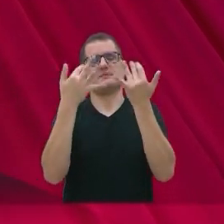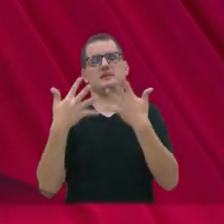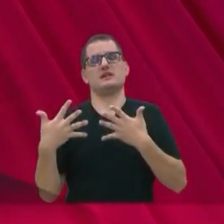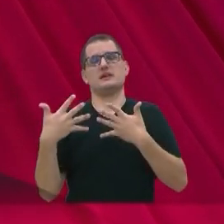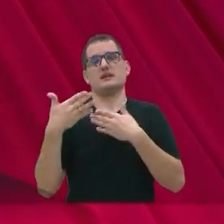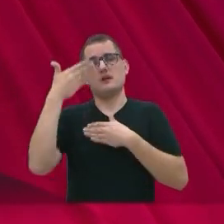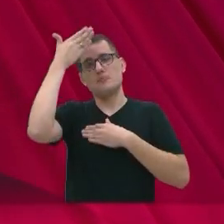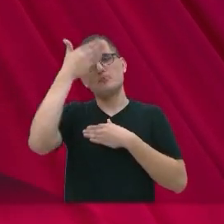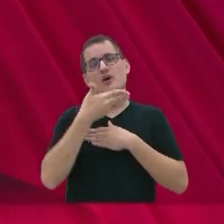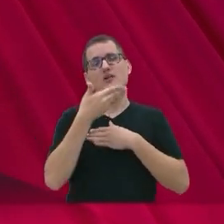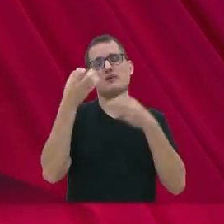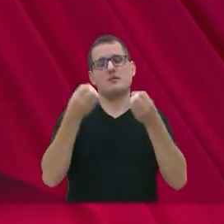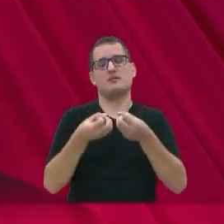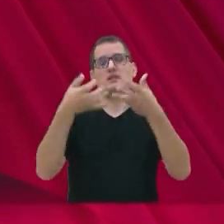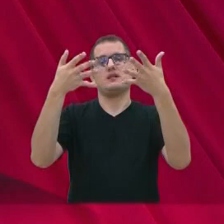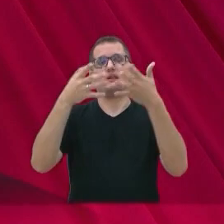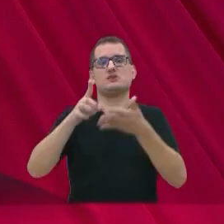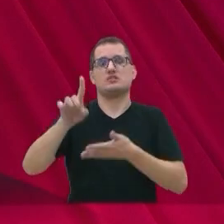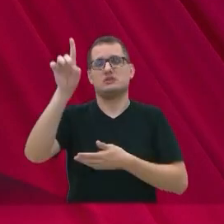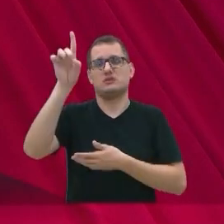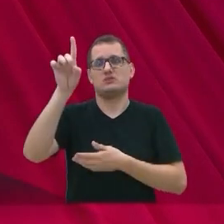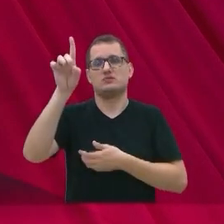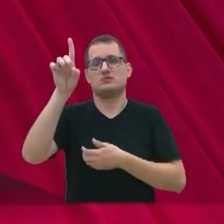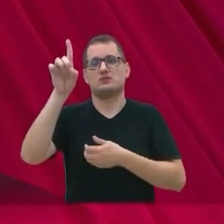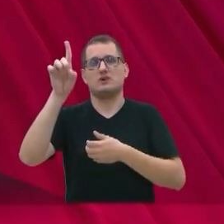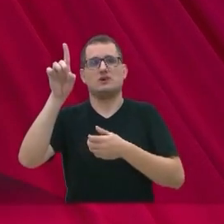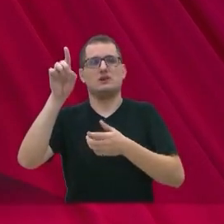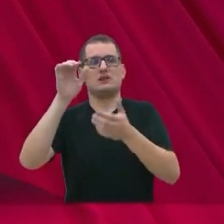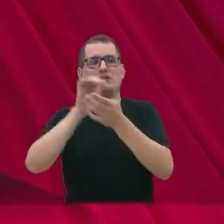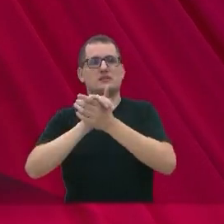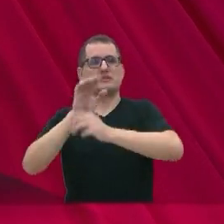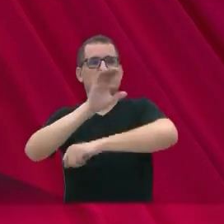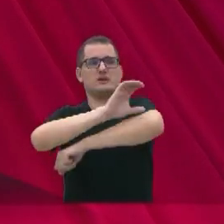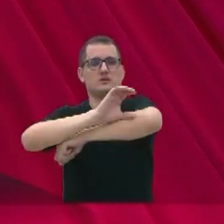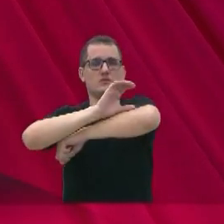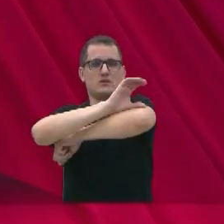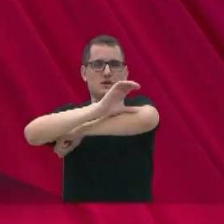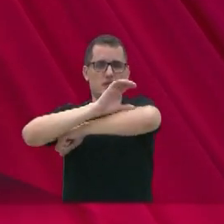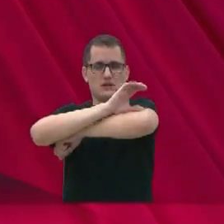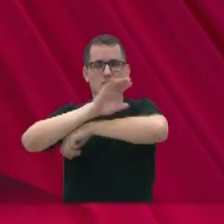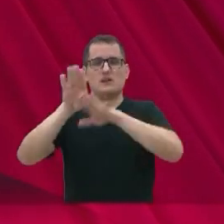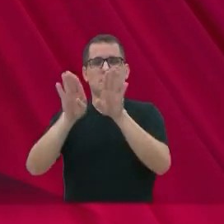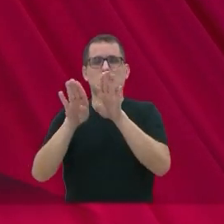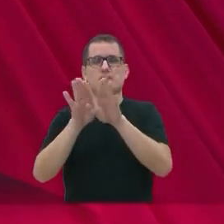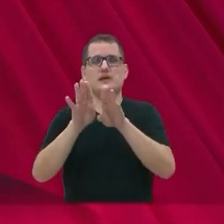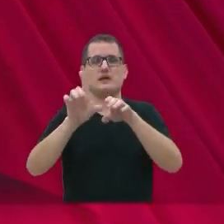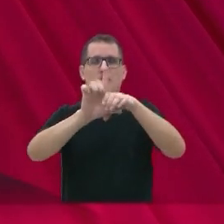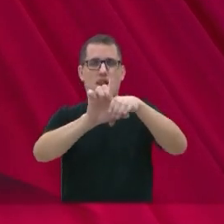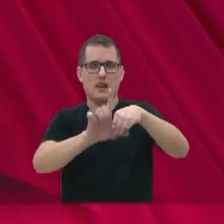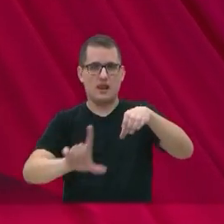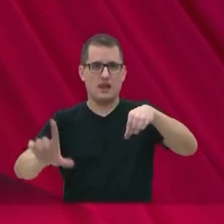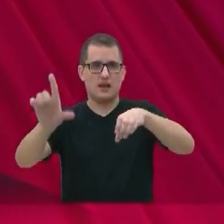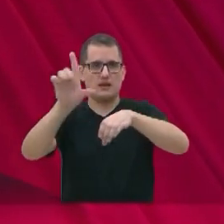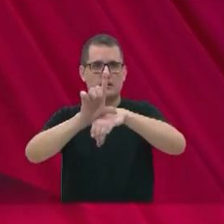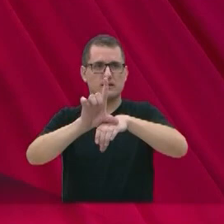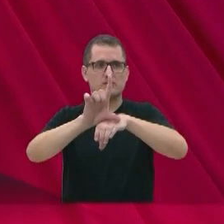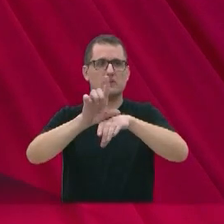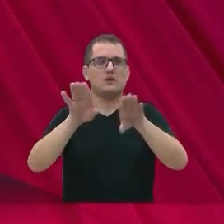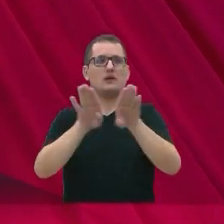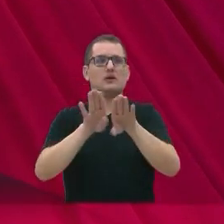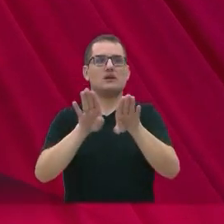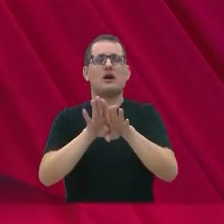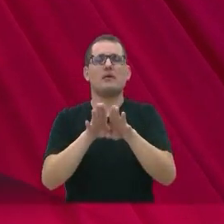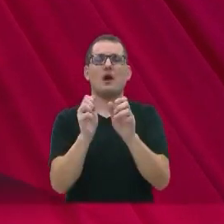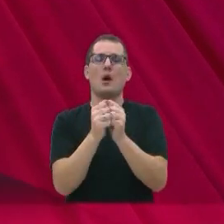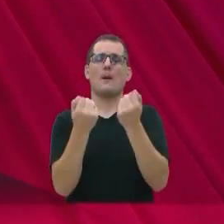dos milagres de Deus, bodas de Caná, a ressurreição de Lázaro, a